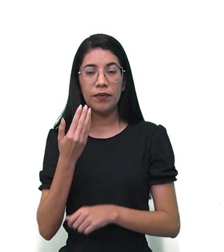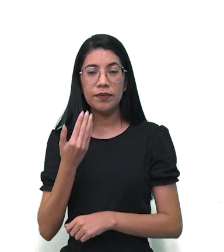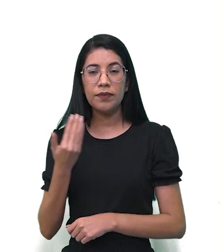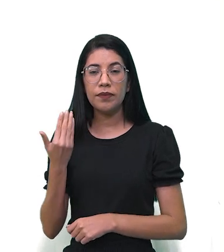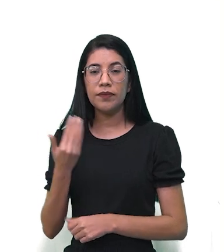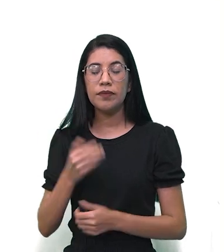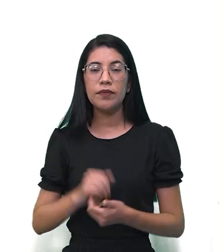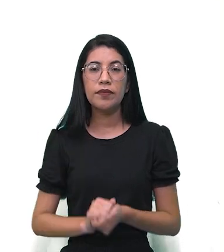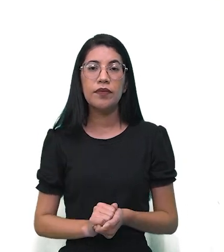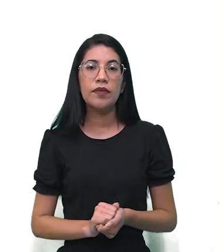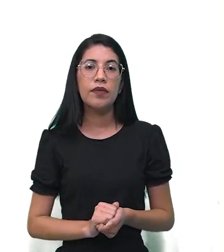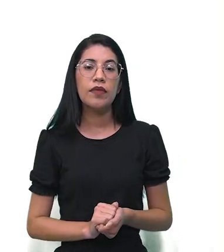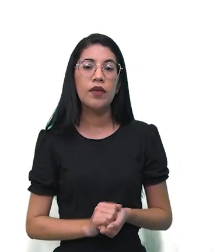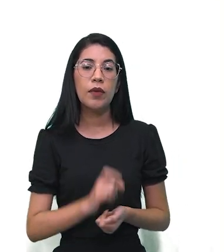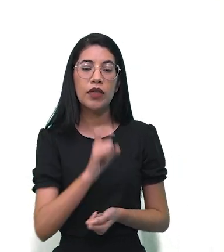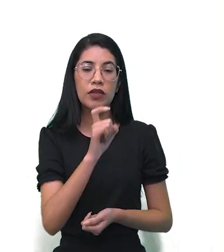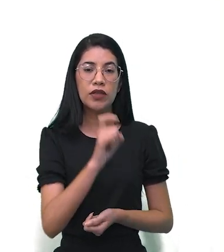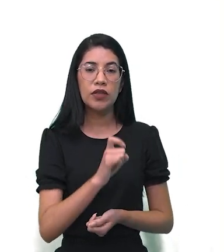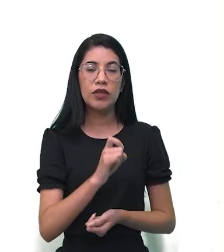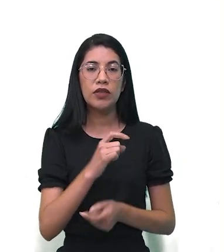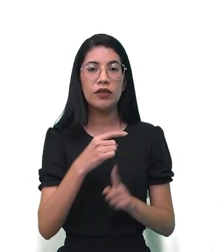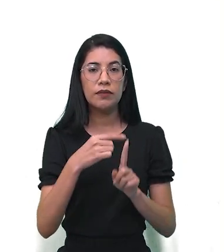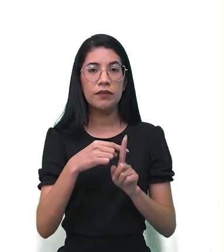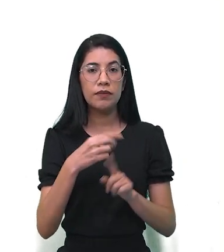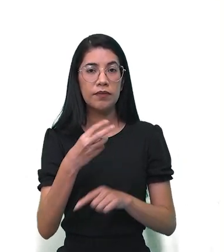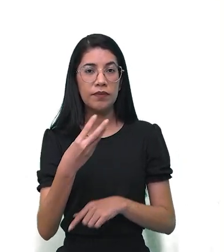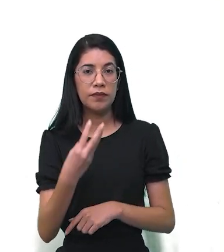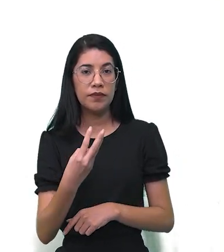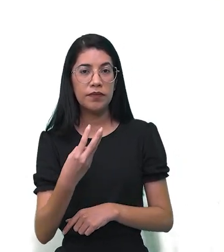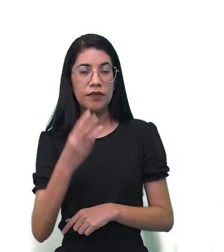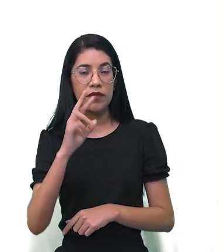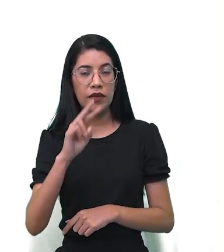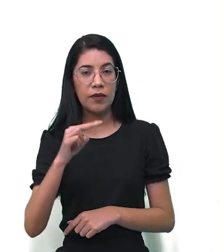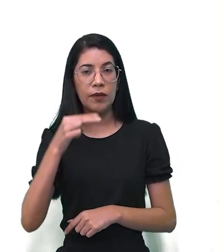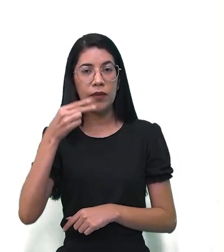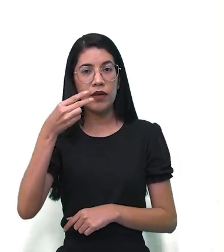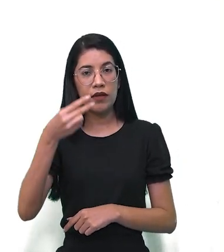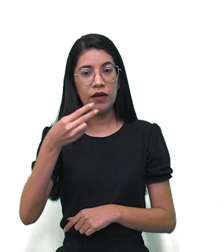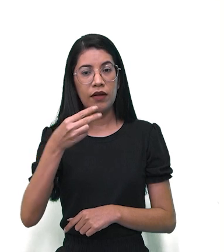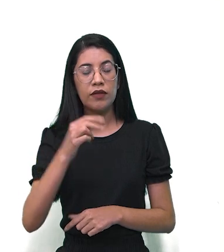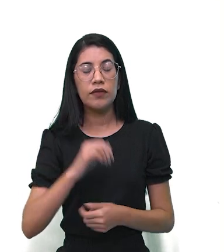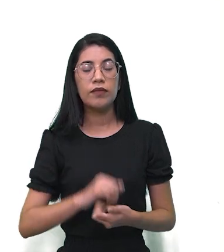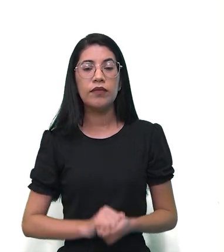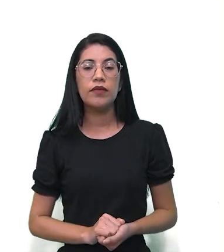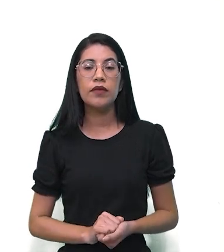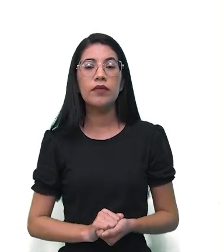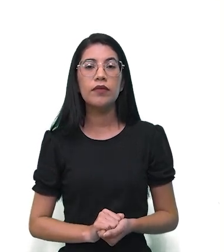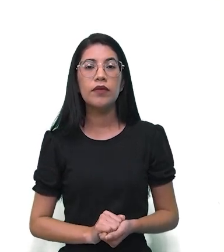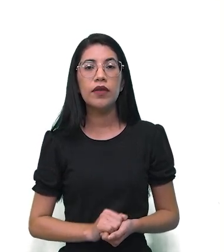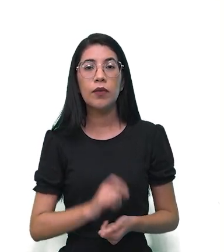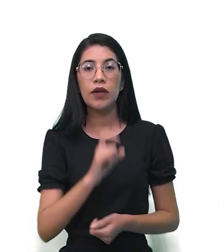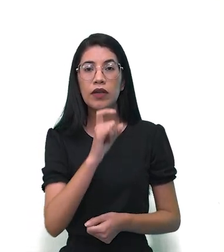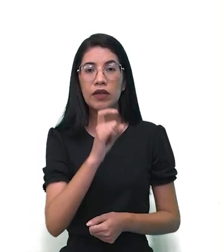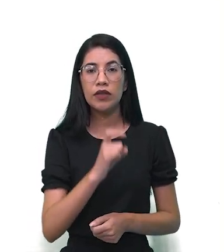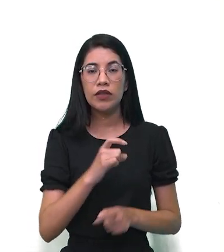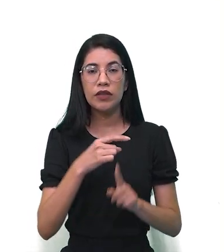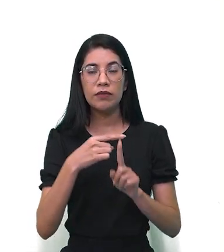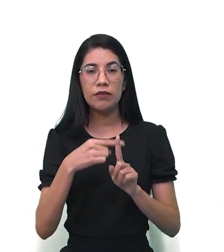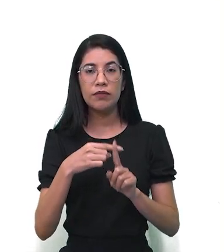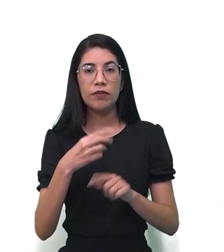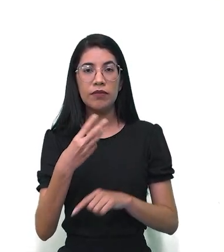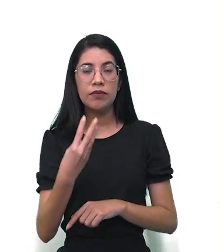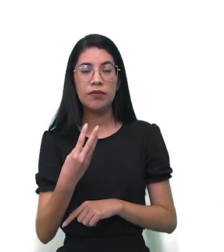pegar a minha base, que é x mais 3, e vou elevar ao quadrado, ou seja, x mais 3 multiplicado